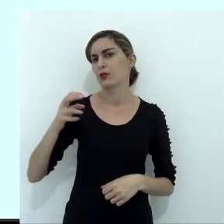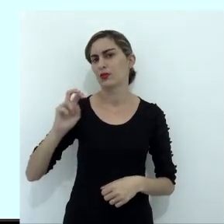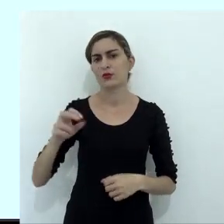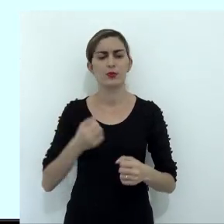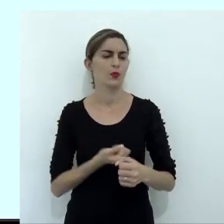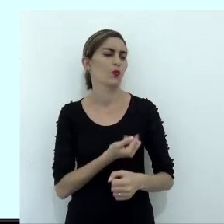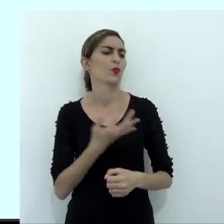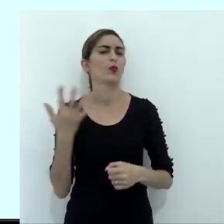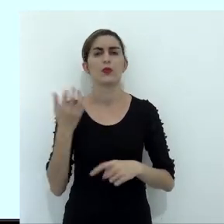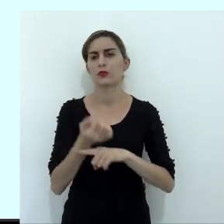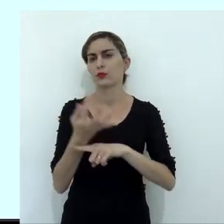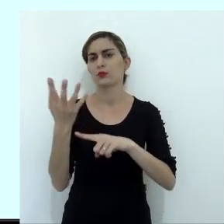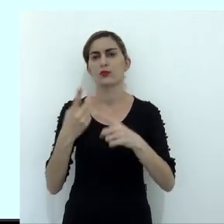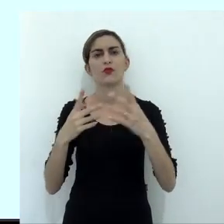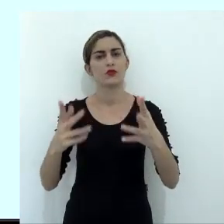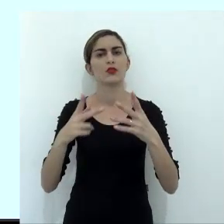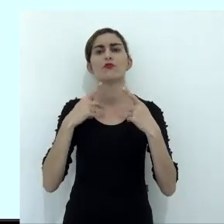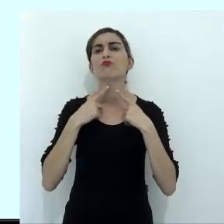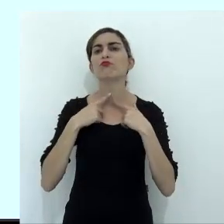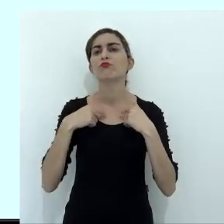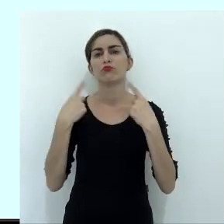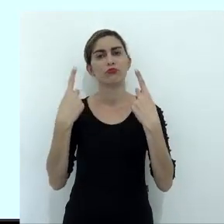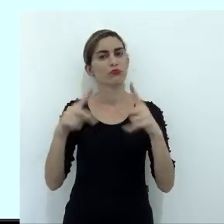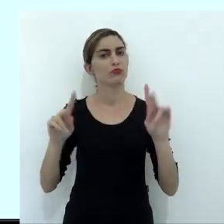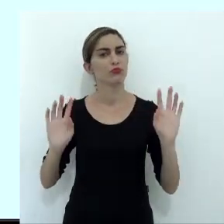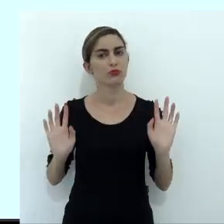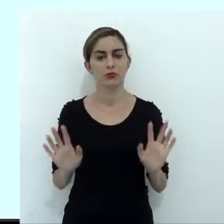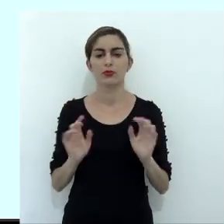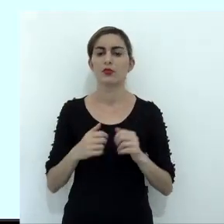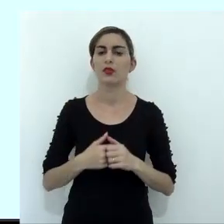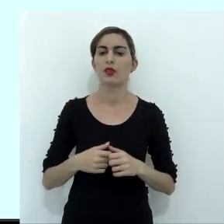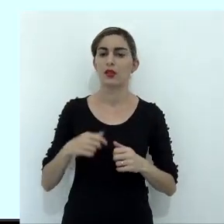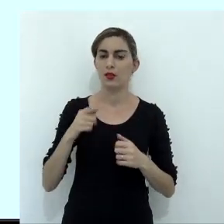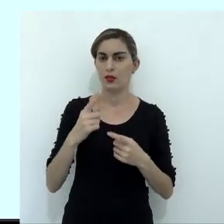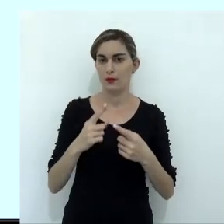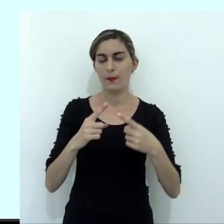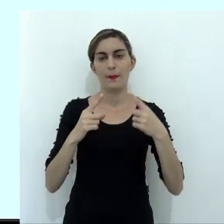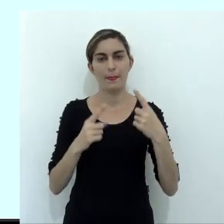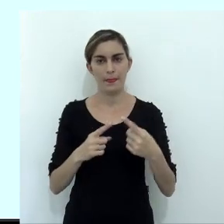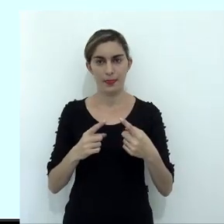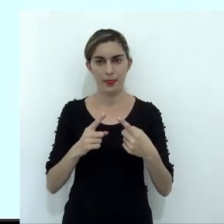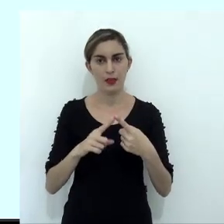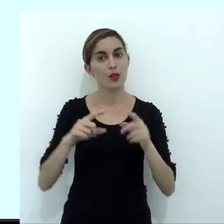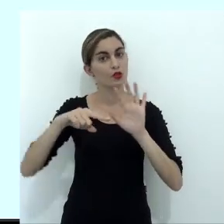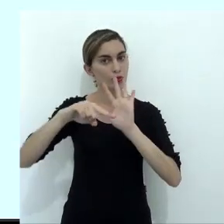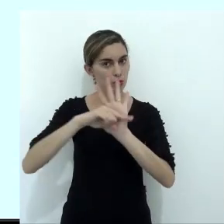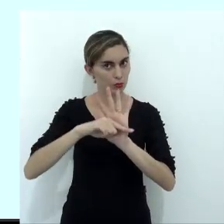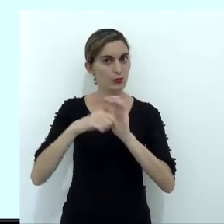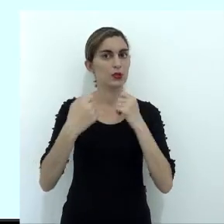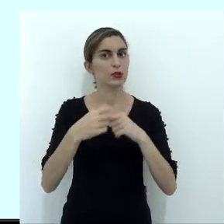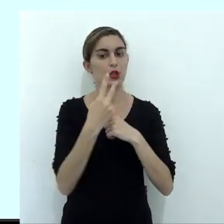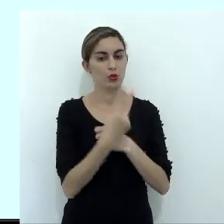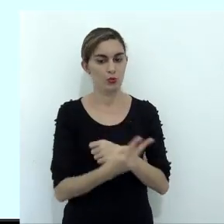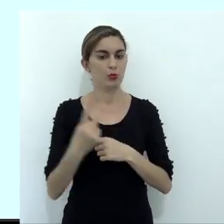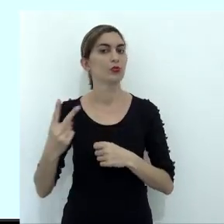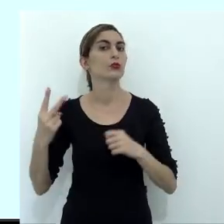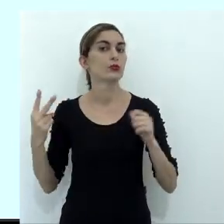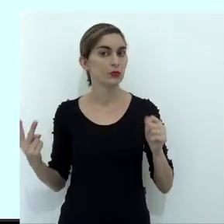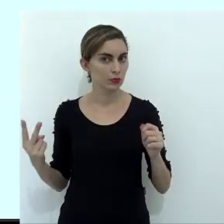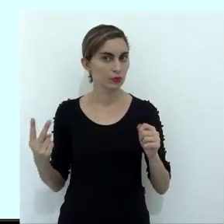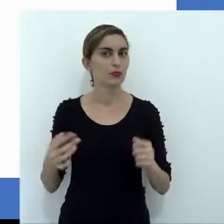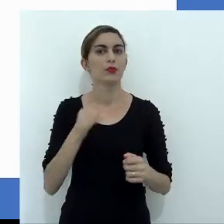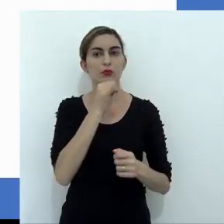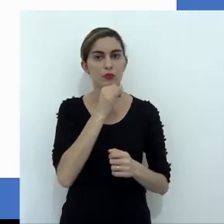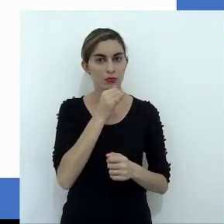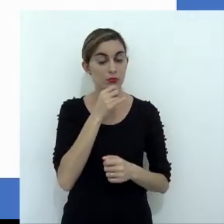frações vocês quiserem. Já na subtração, tem que ser apenas de 2 em 2, beleza? E aí eu trouxe um exemplozinho também da